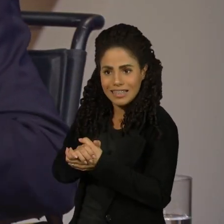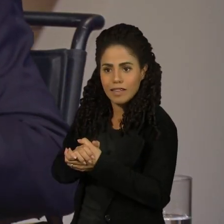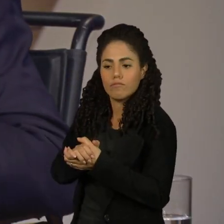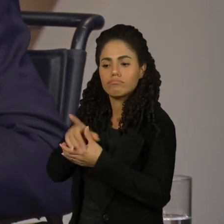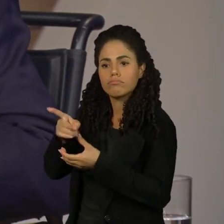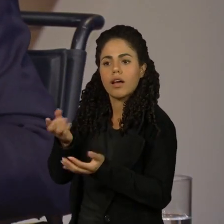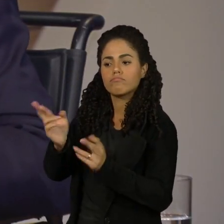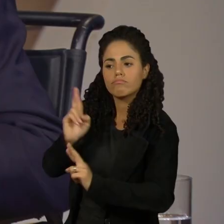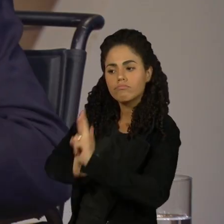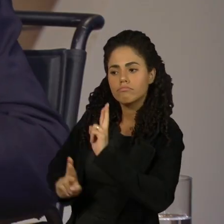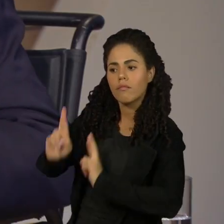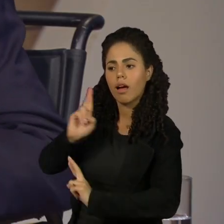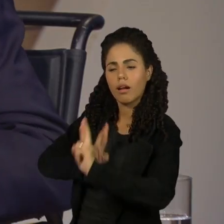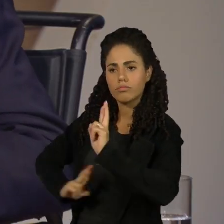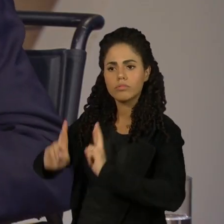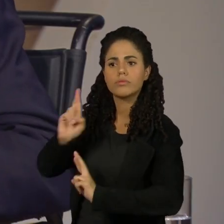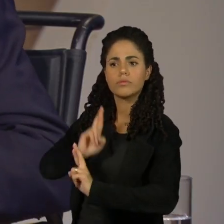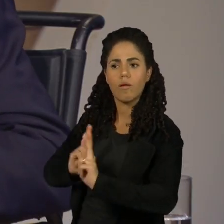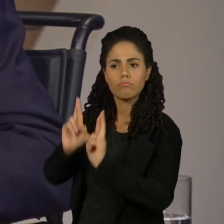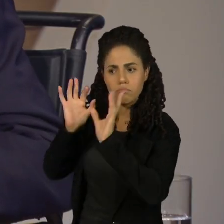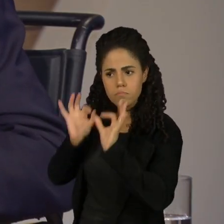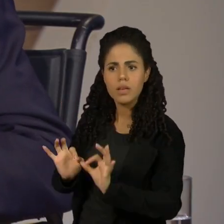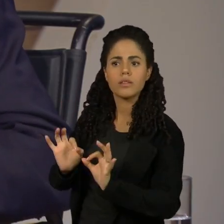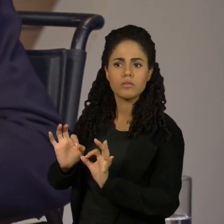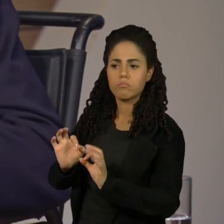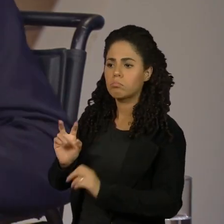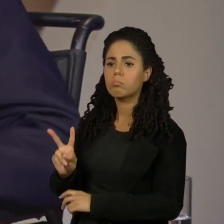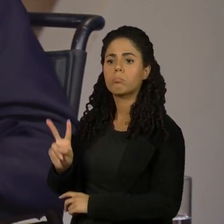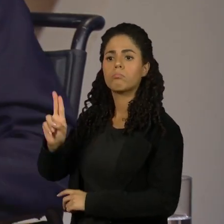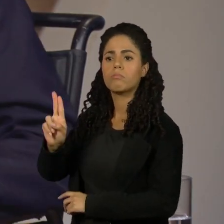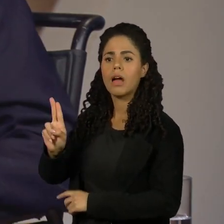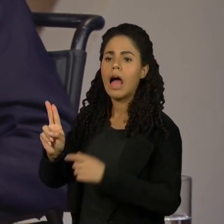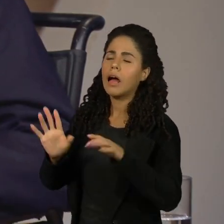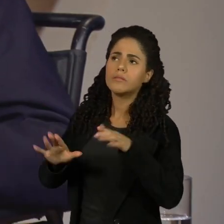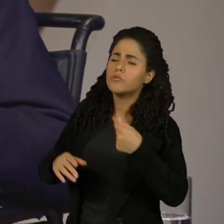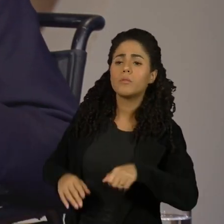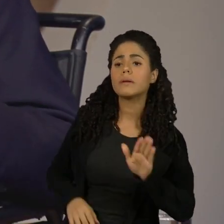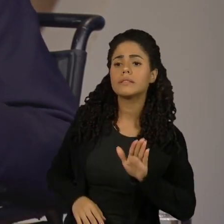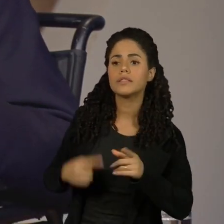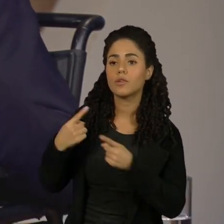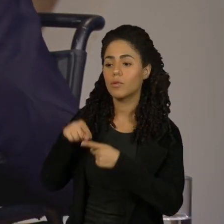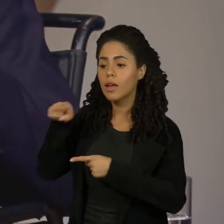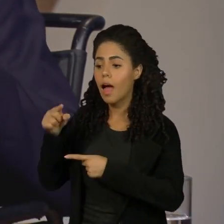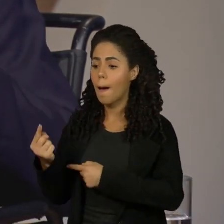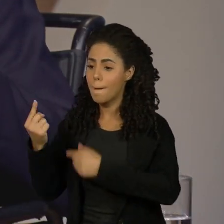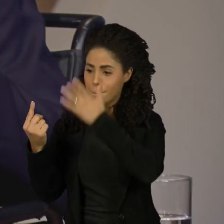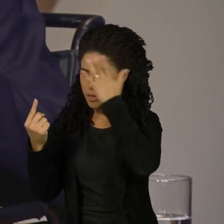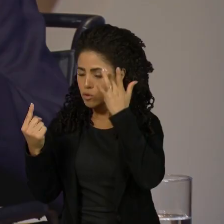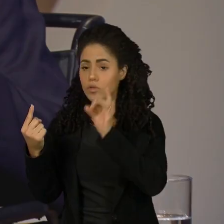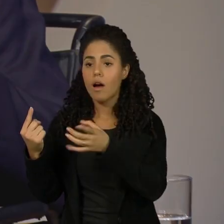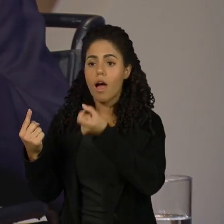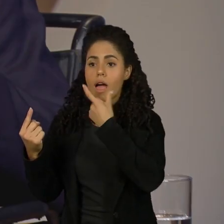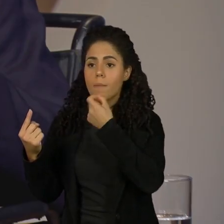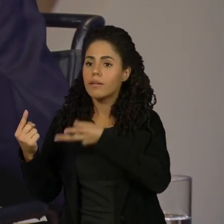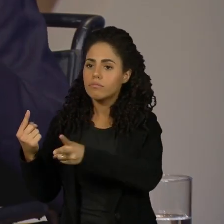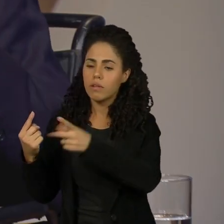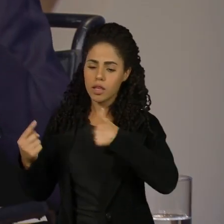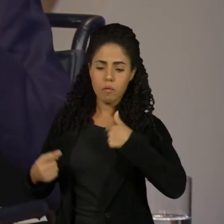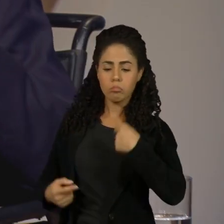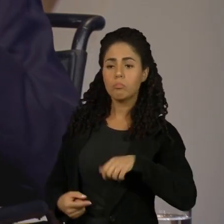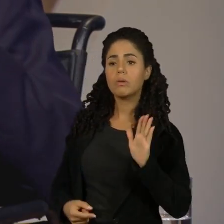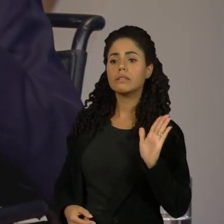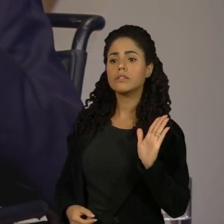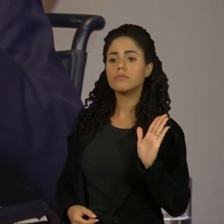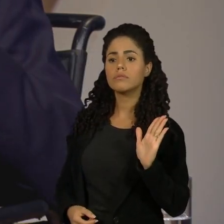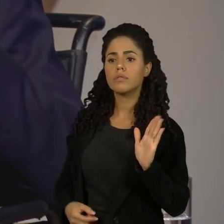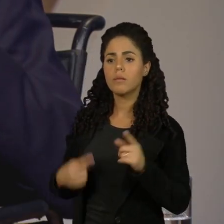essa relação é uma relação supostamente monogâmica, ela nem precisaria, porque o parceiro pode tomar o medicamento do coquetel e ficar